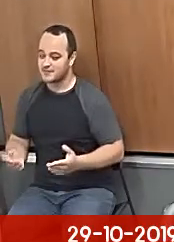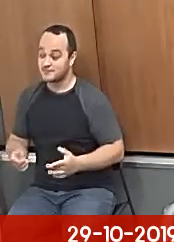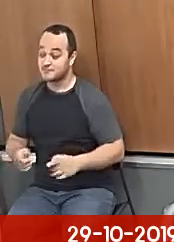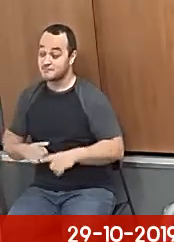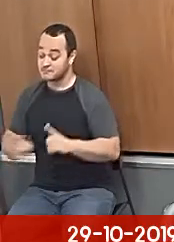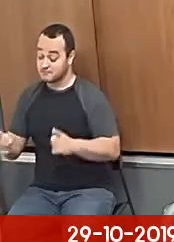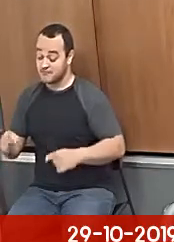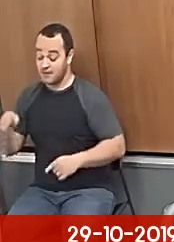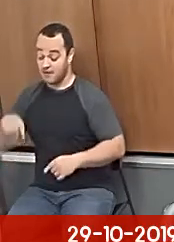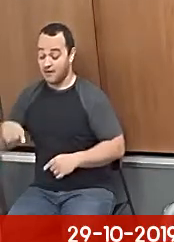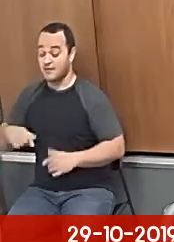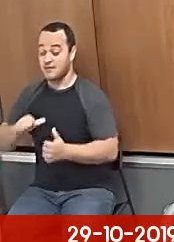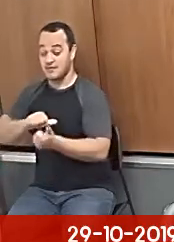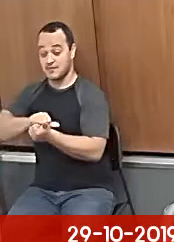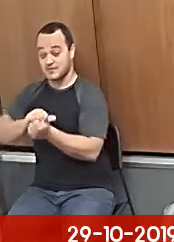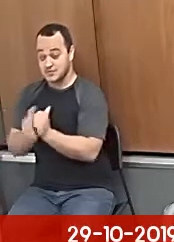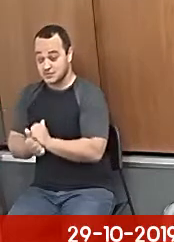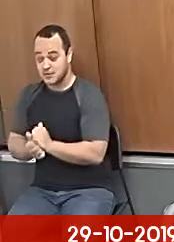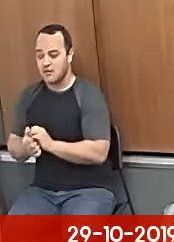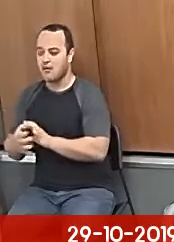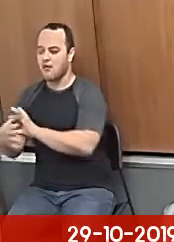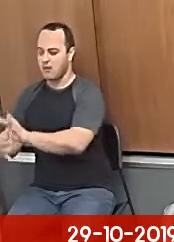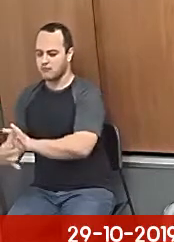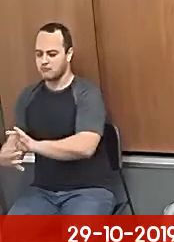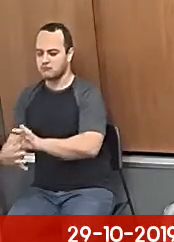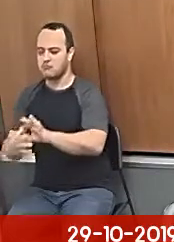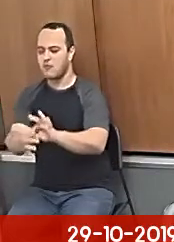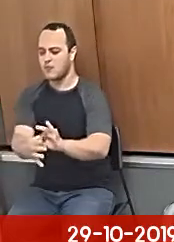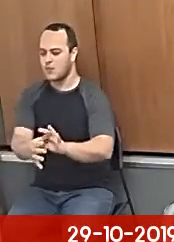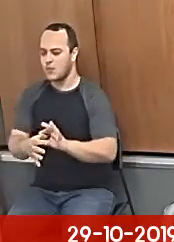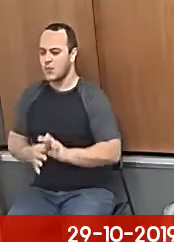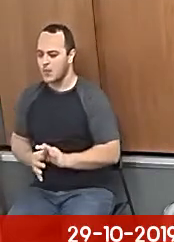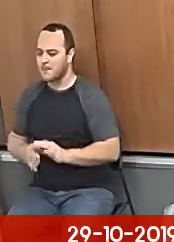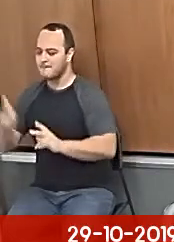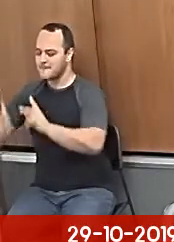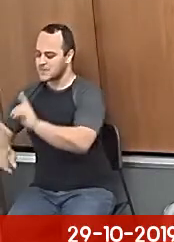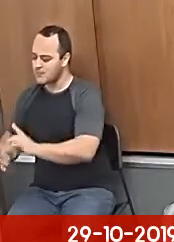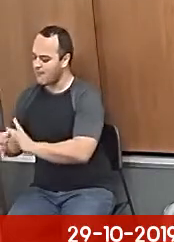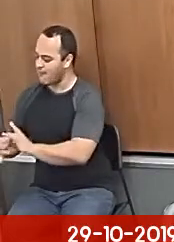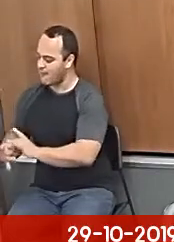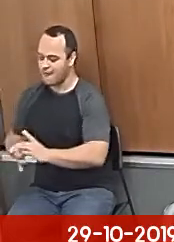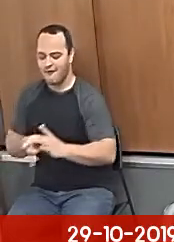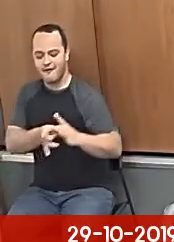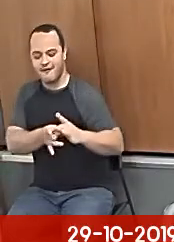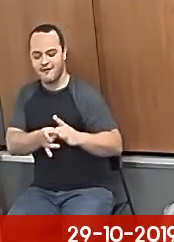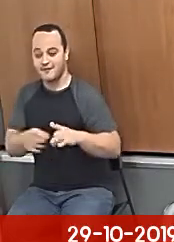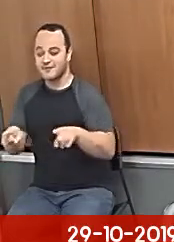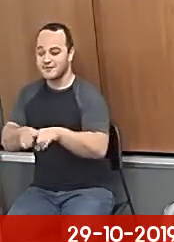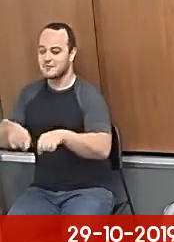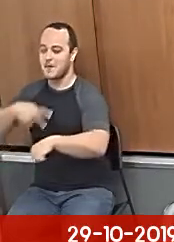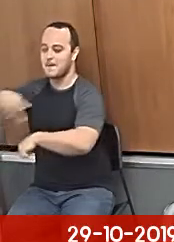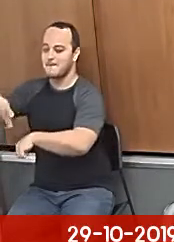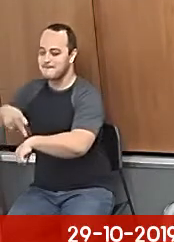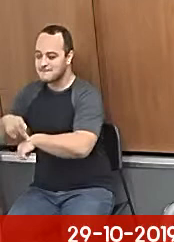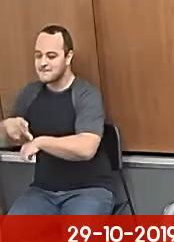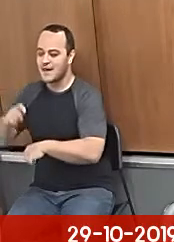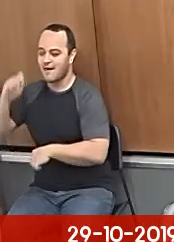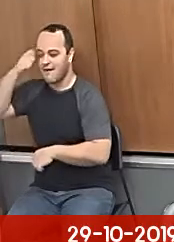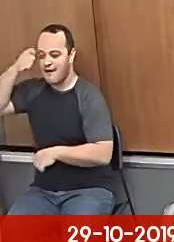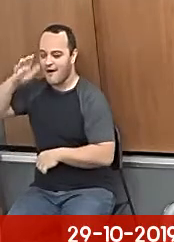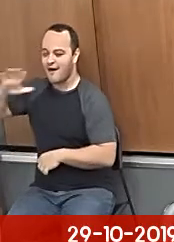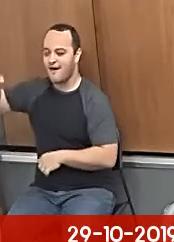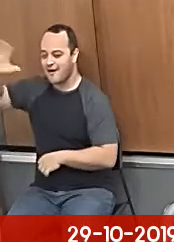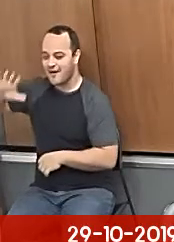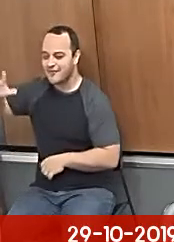E a gente está aqui, às vezes, torcendo para um país lá da África, da Ásia, né? O esporte, você